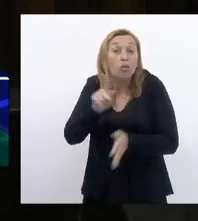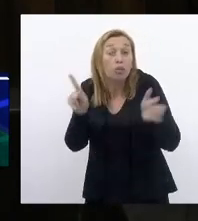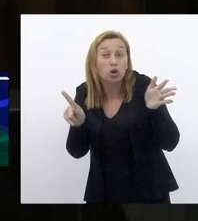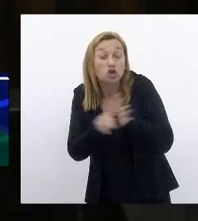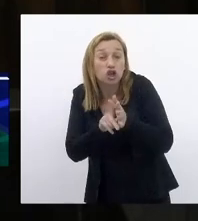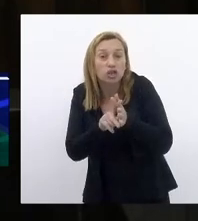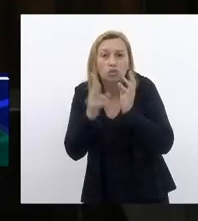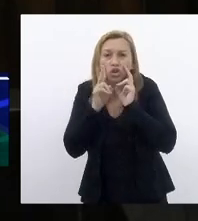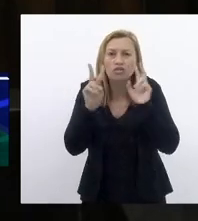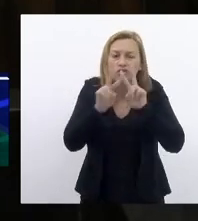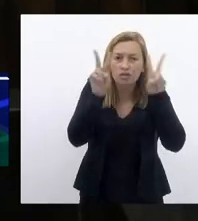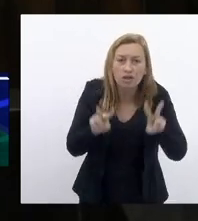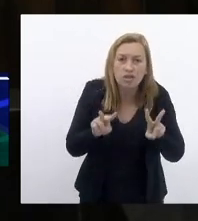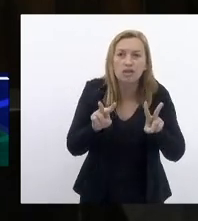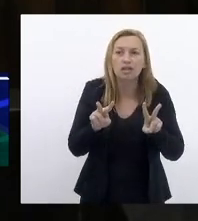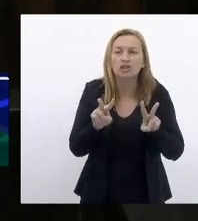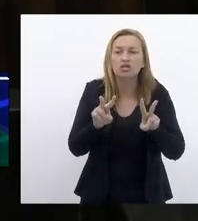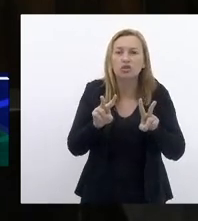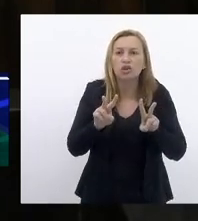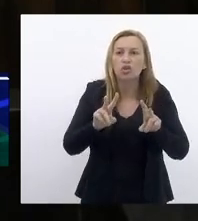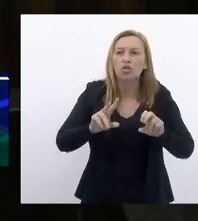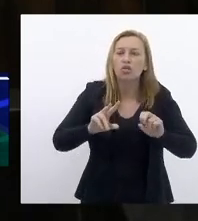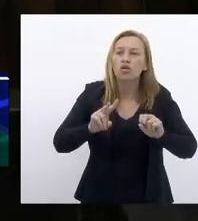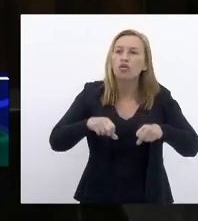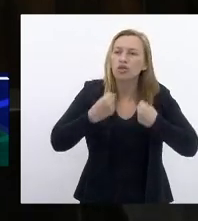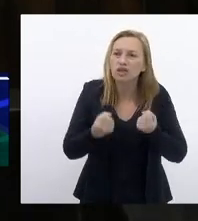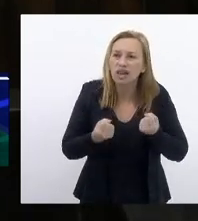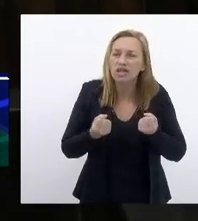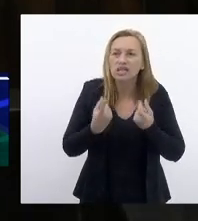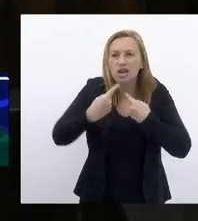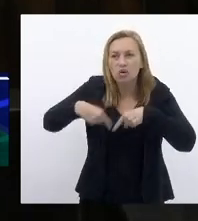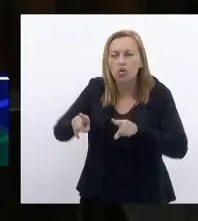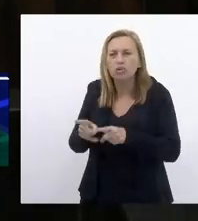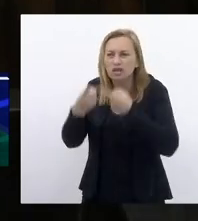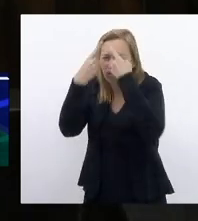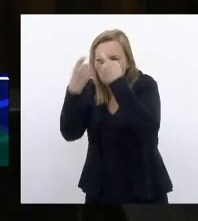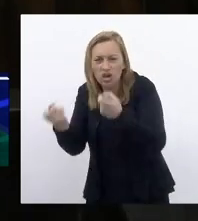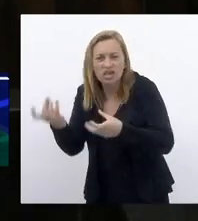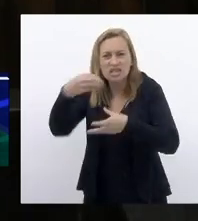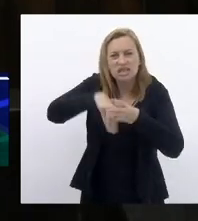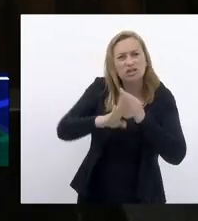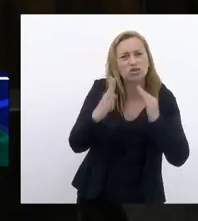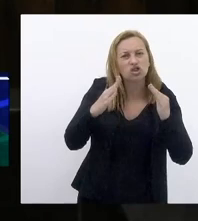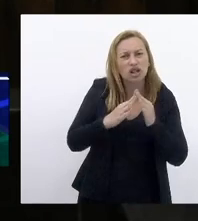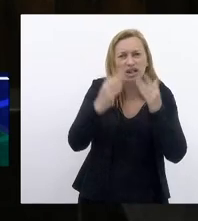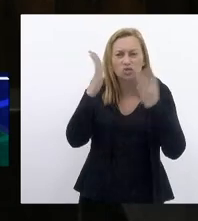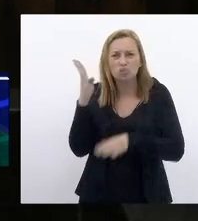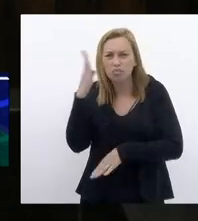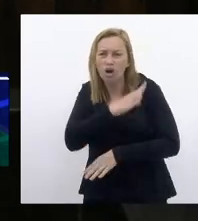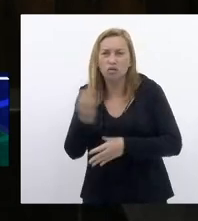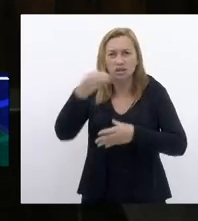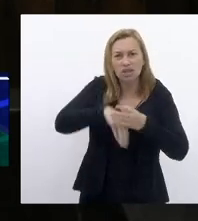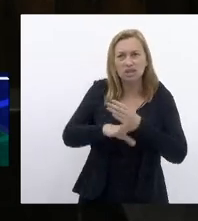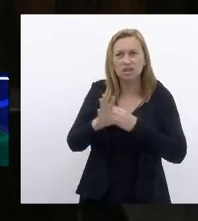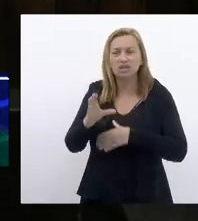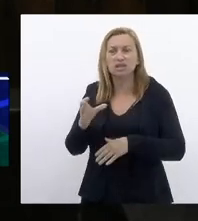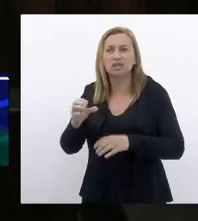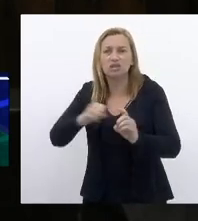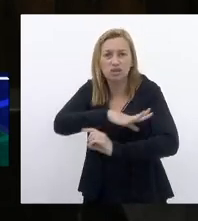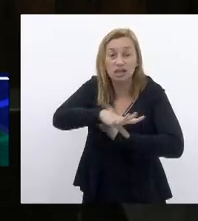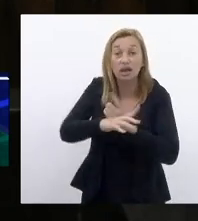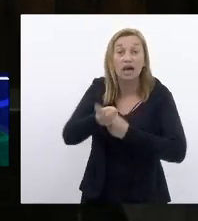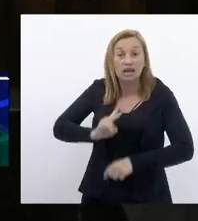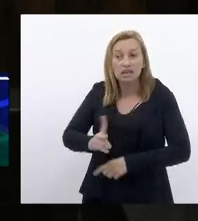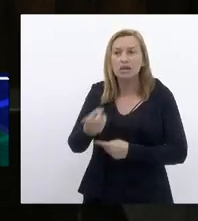que visam fortalecer o combate à violência doméstica, um mal em nossa sociedade. Eu, sempre que